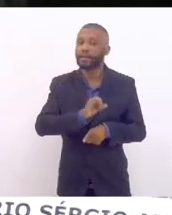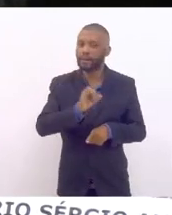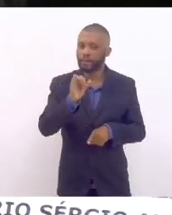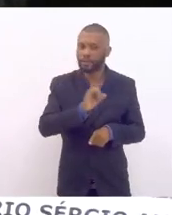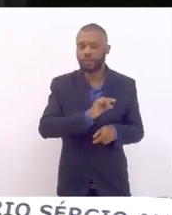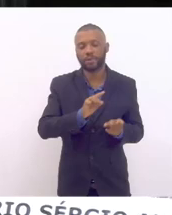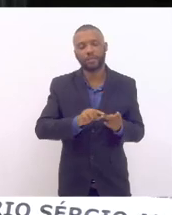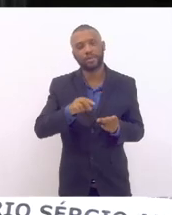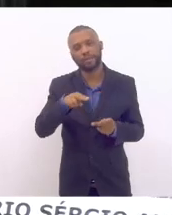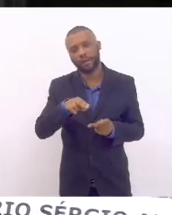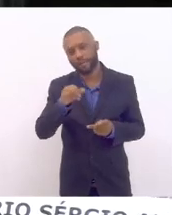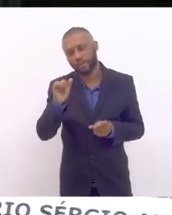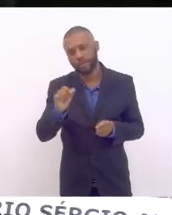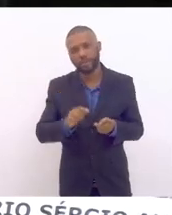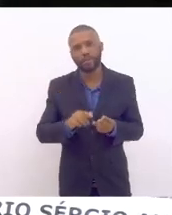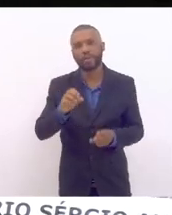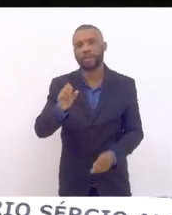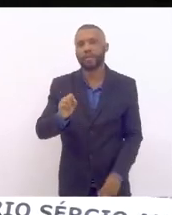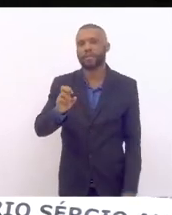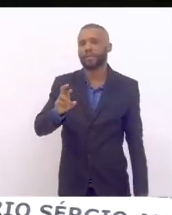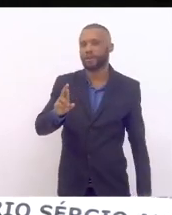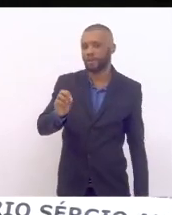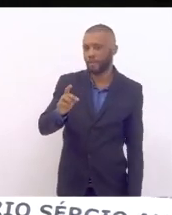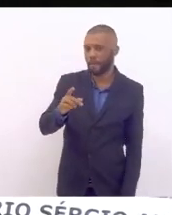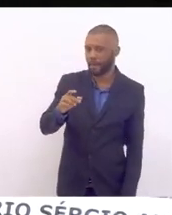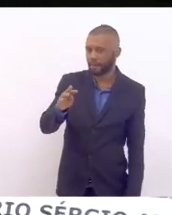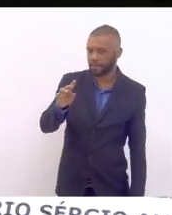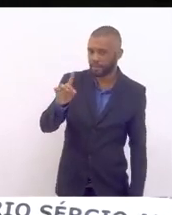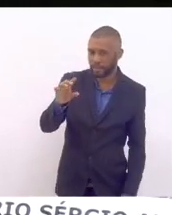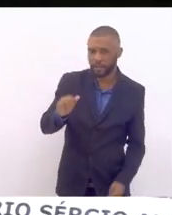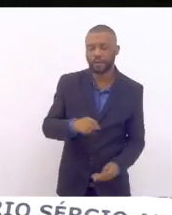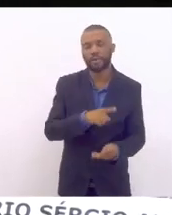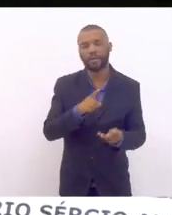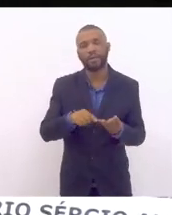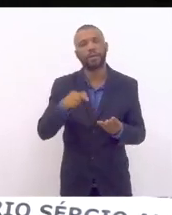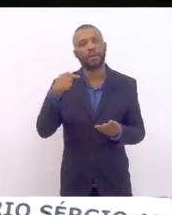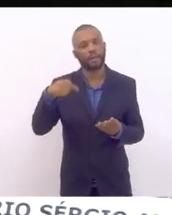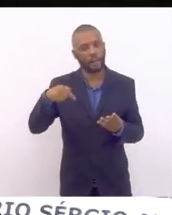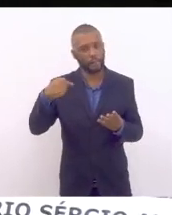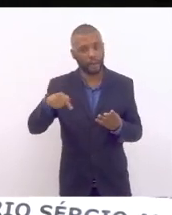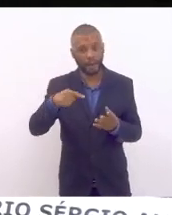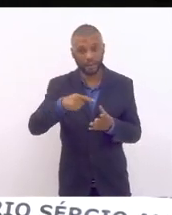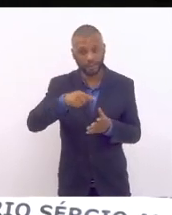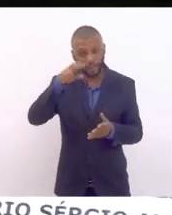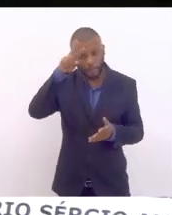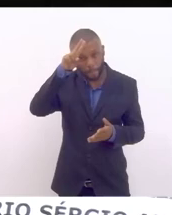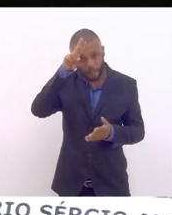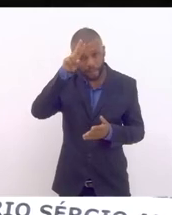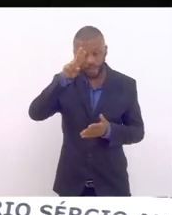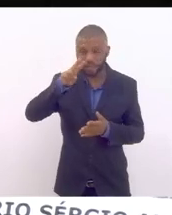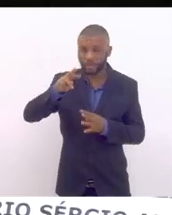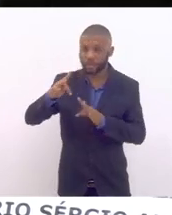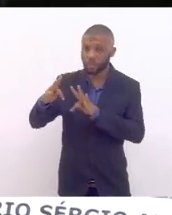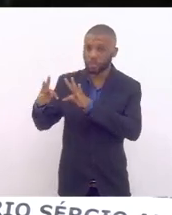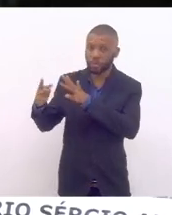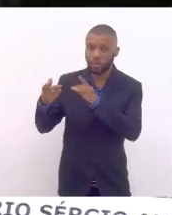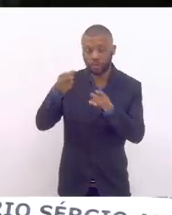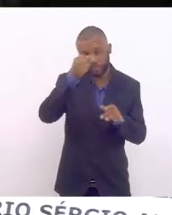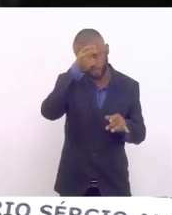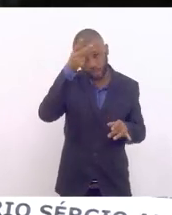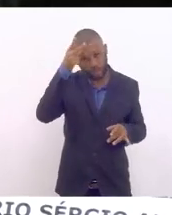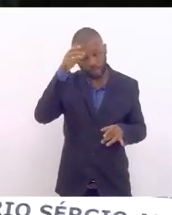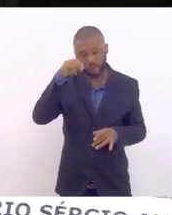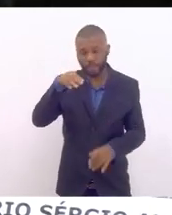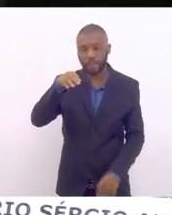de Nova Iguaçu de Seropédica de Queimados de Mesquita todos os municípios de Mangaratiba